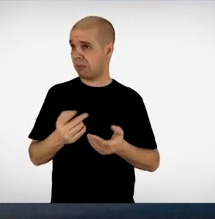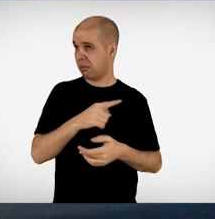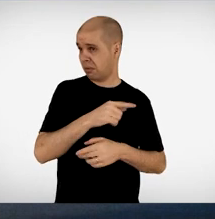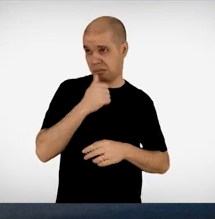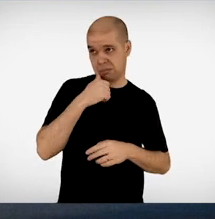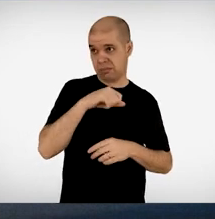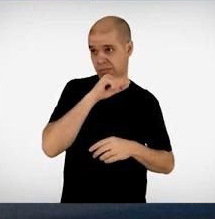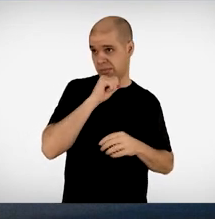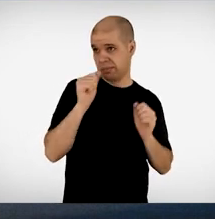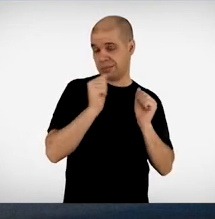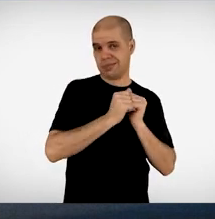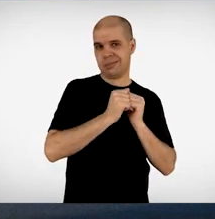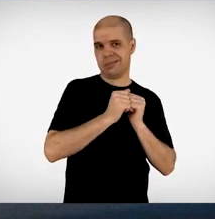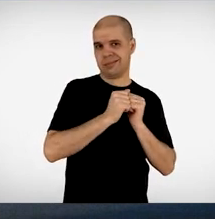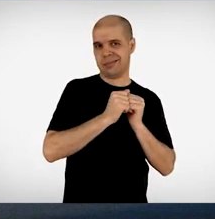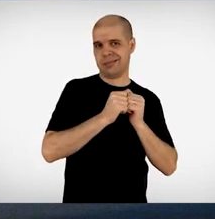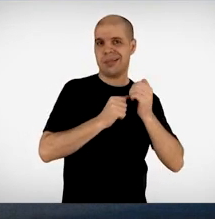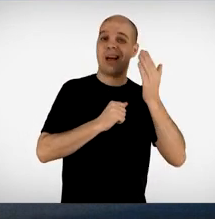parece.